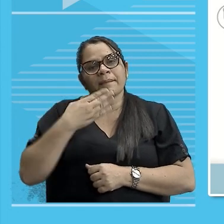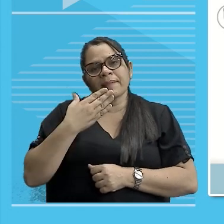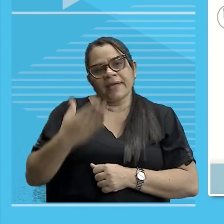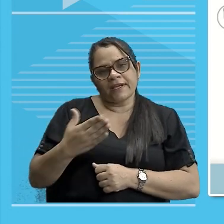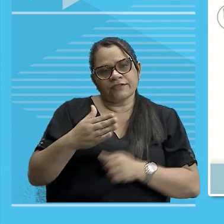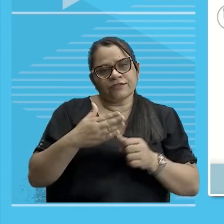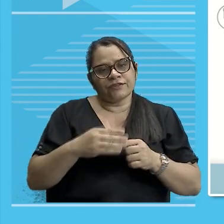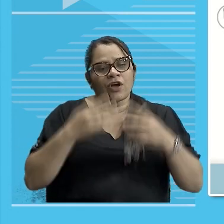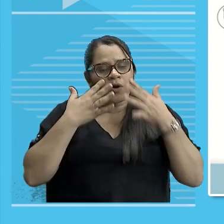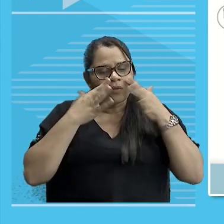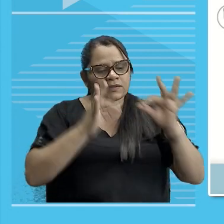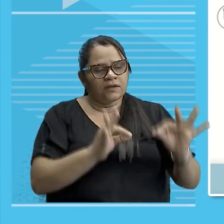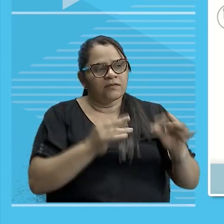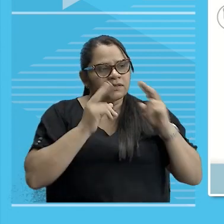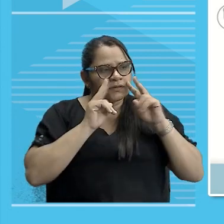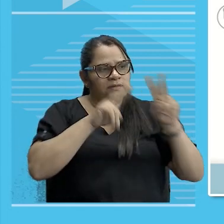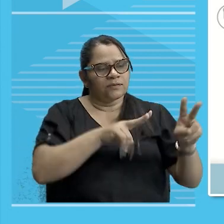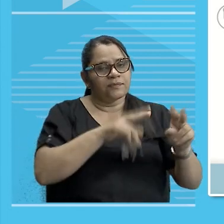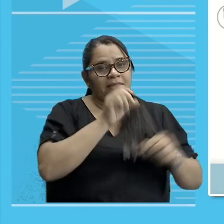cada autor